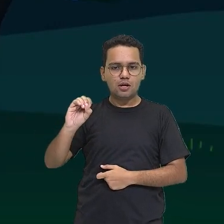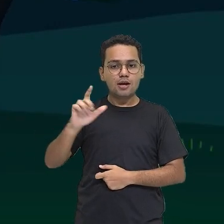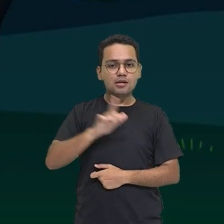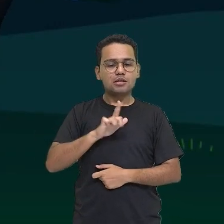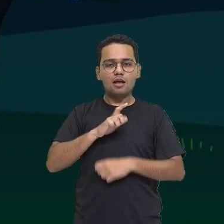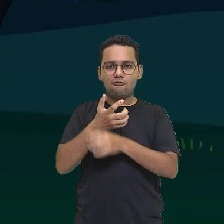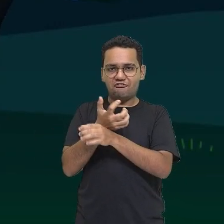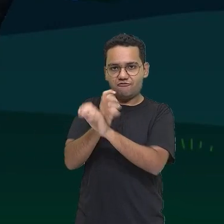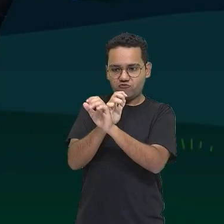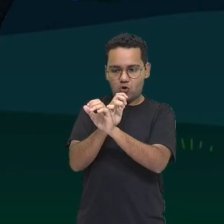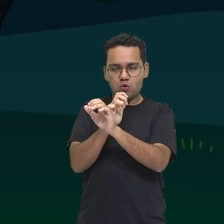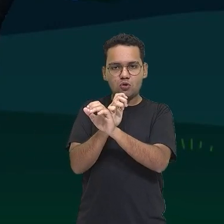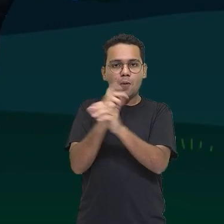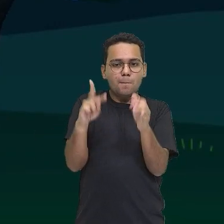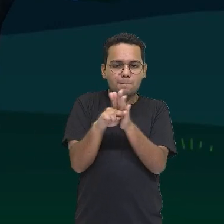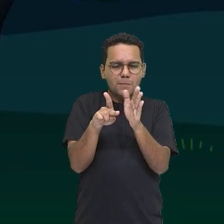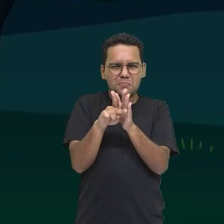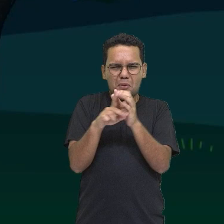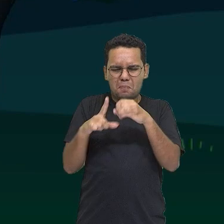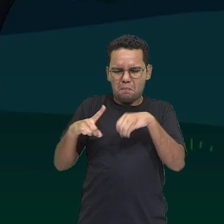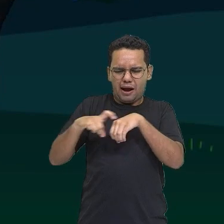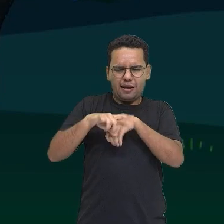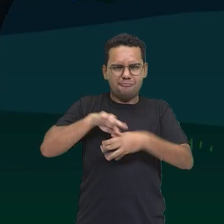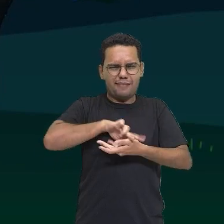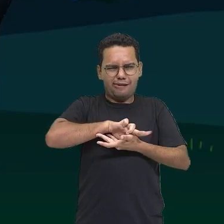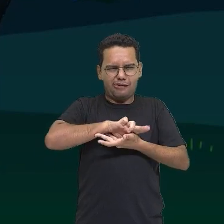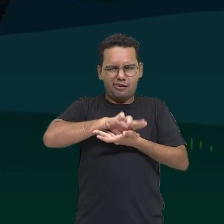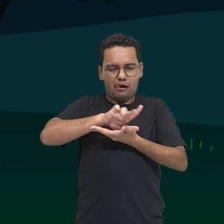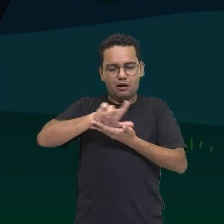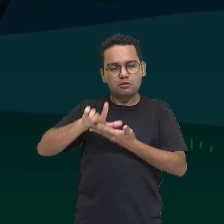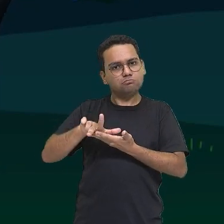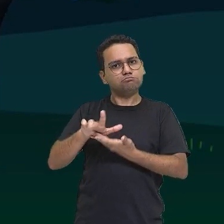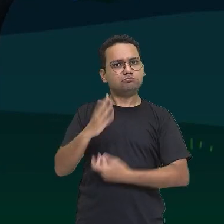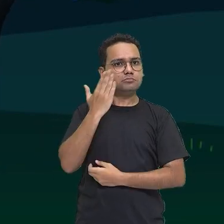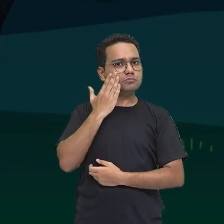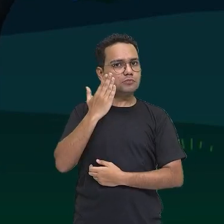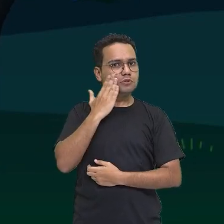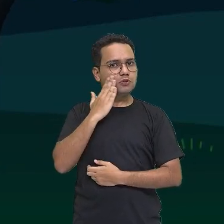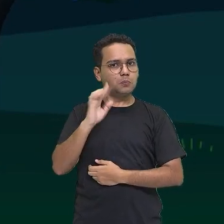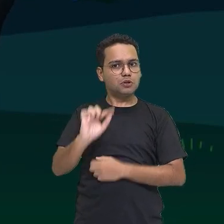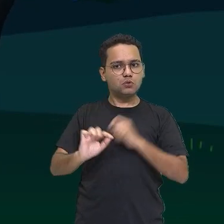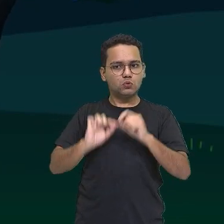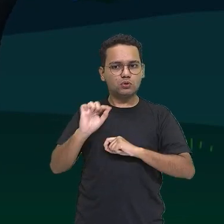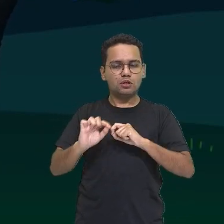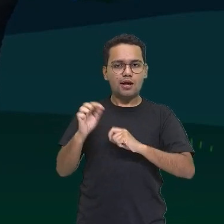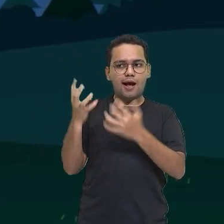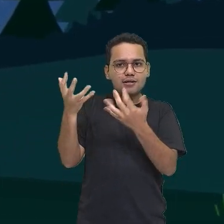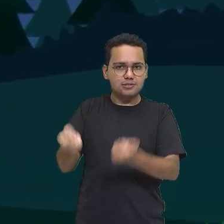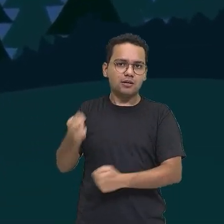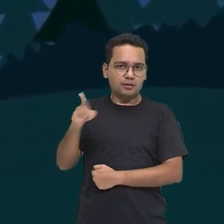fóssil de bactéria, também reforça a panspermia.